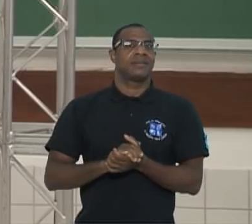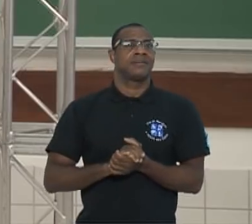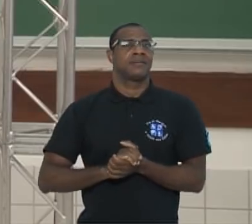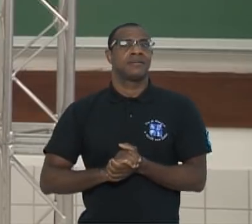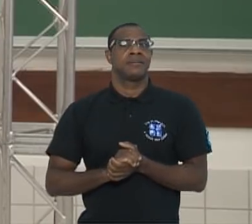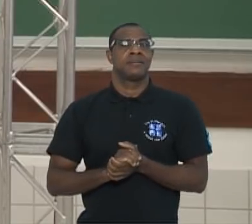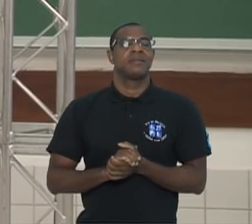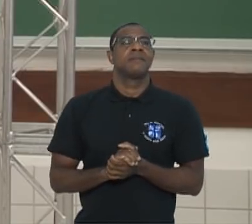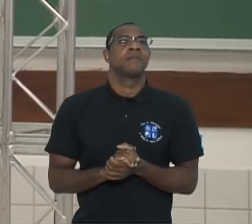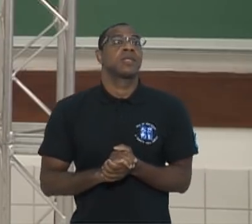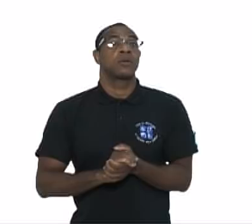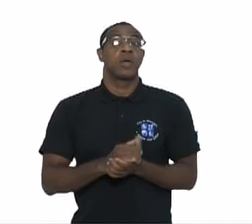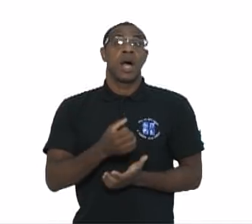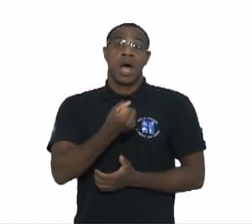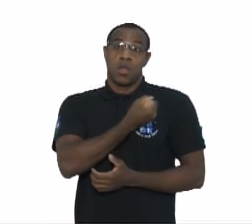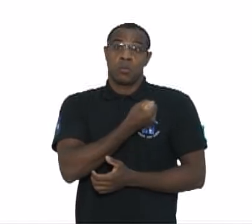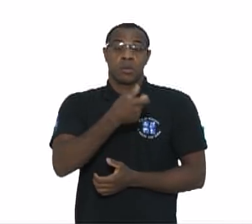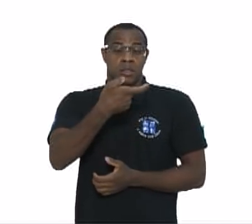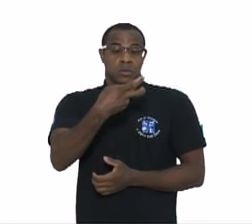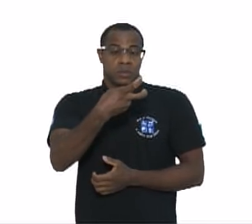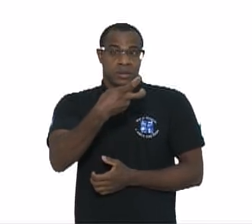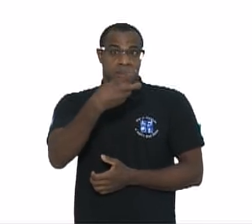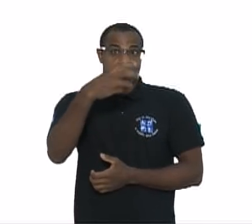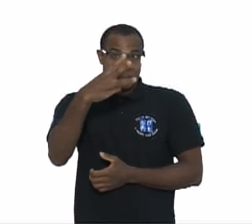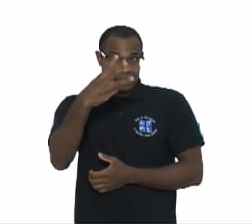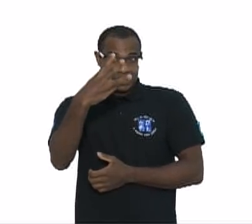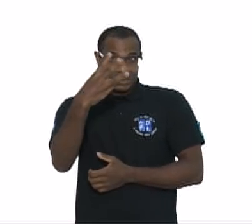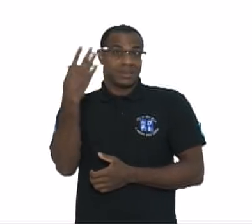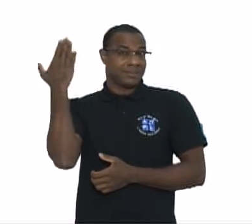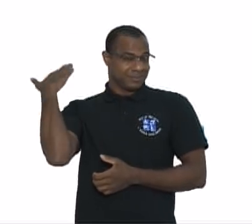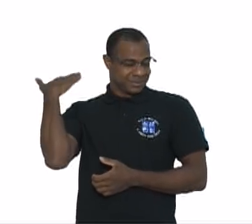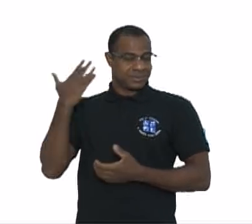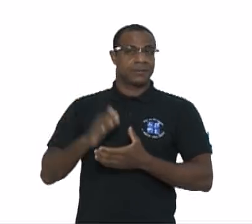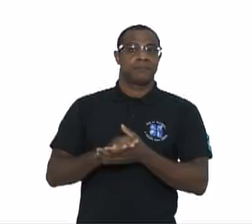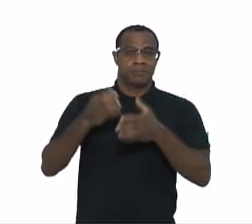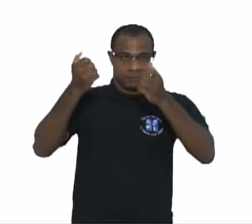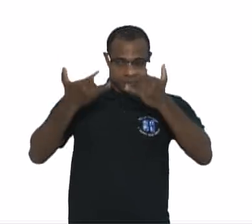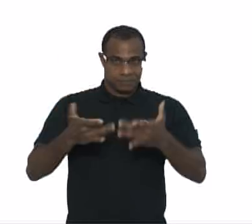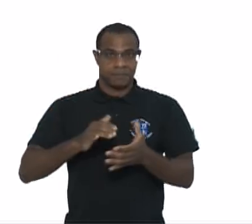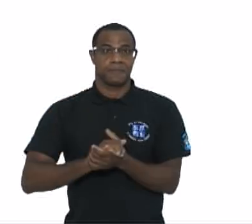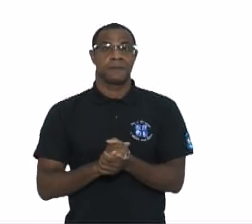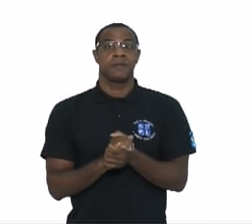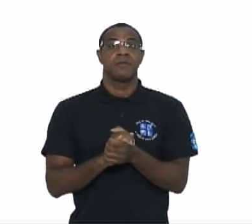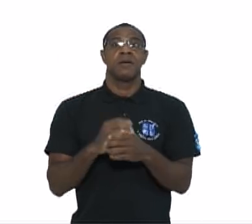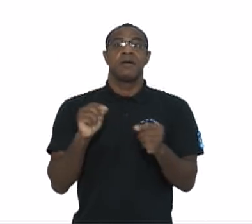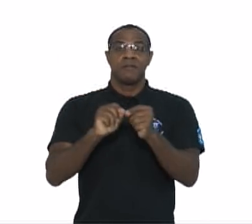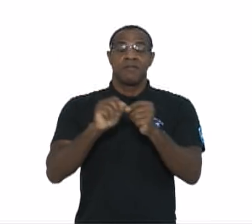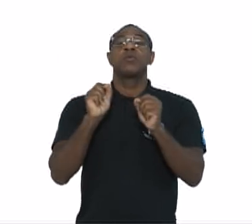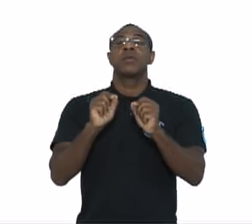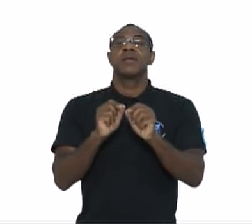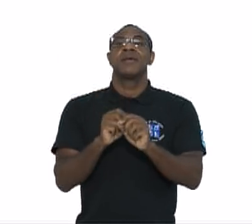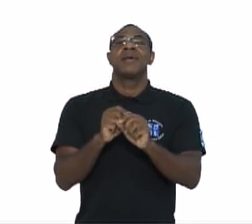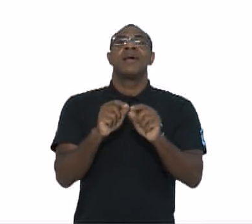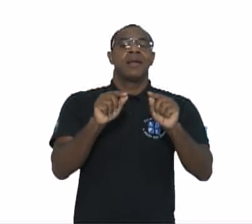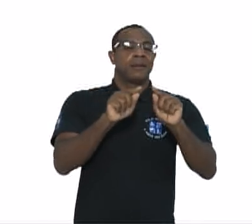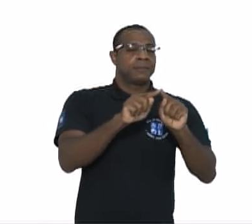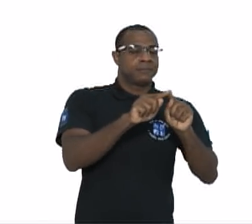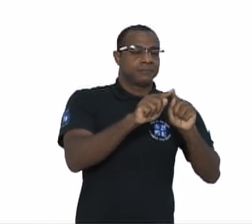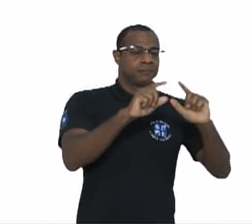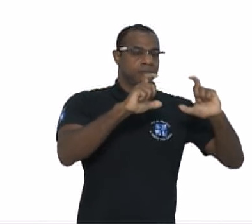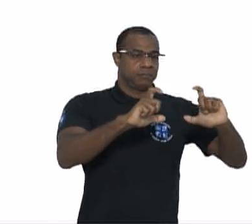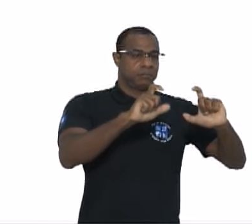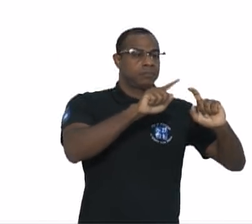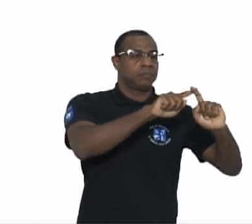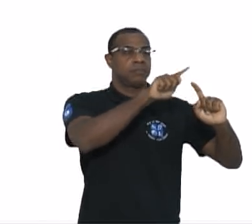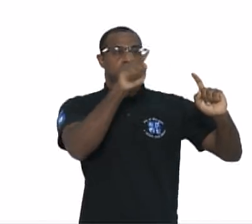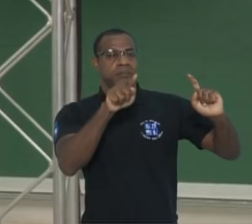Então, na aula anterior foi visto a propriedade distributiva, né, da multiplicação, aonde nós pegamos o termo que está